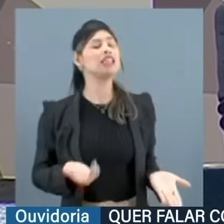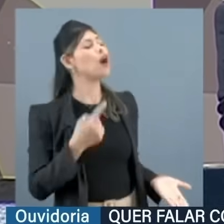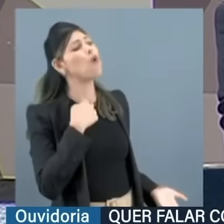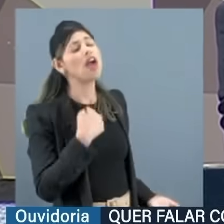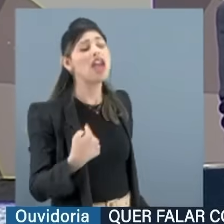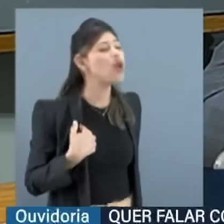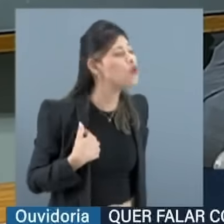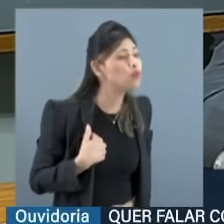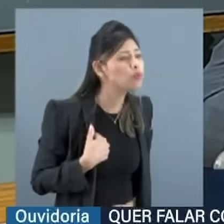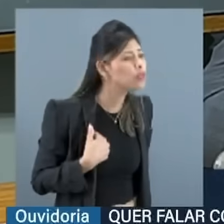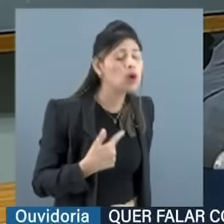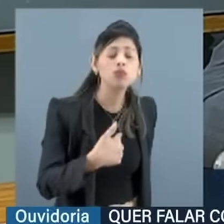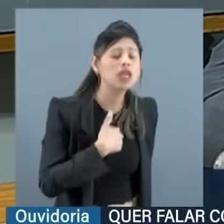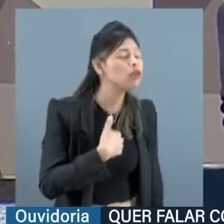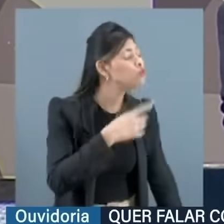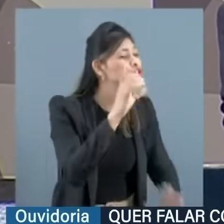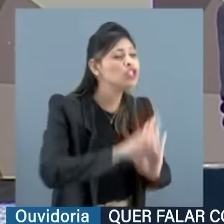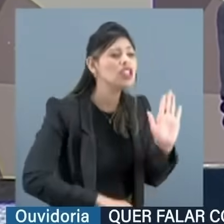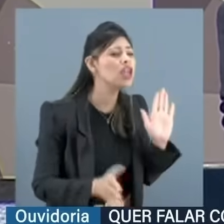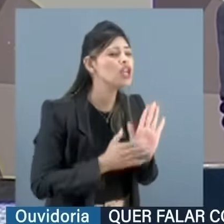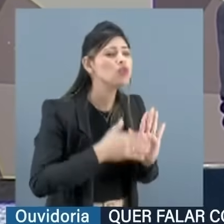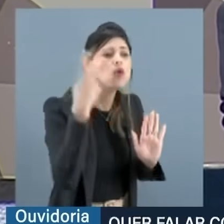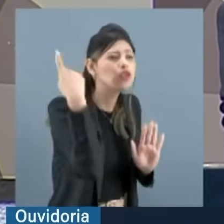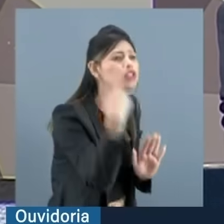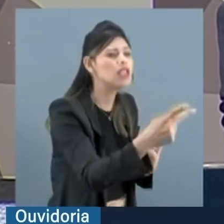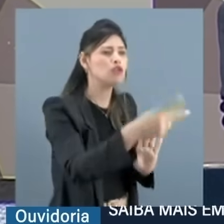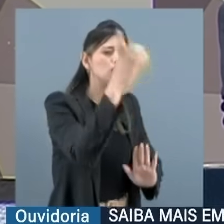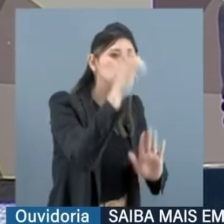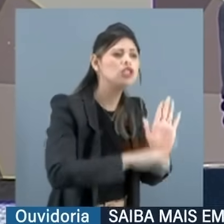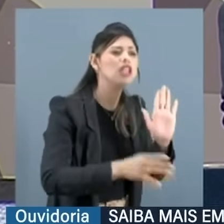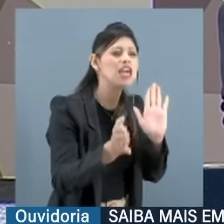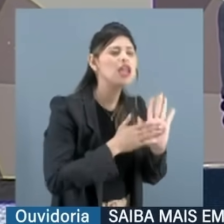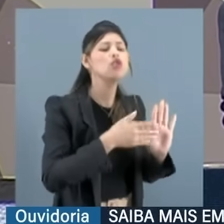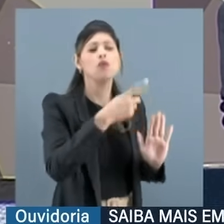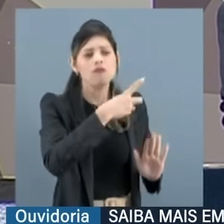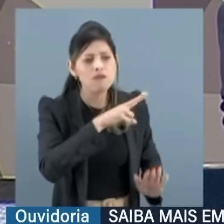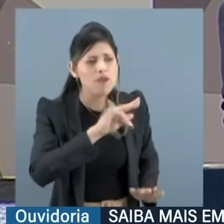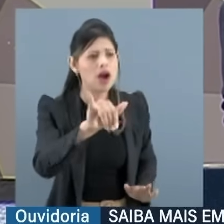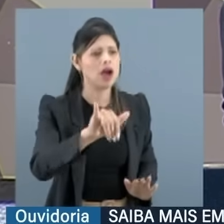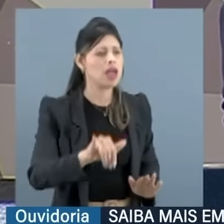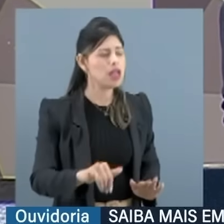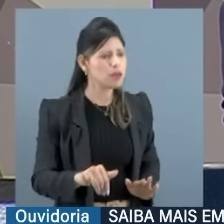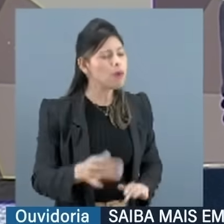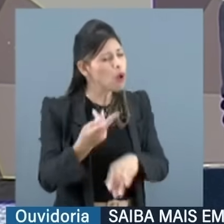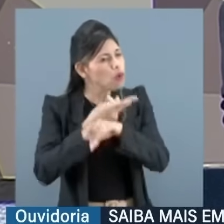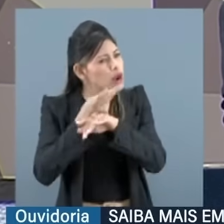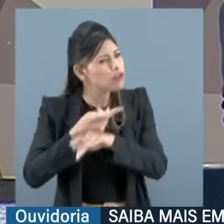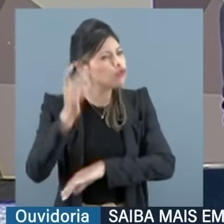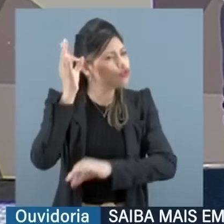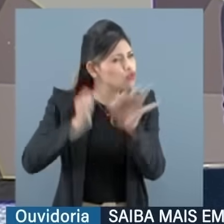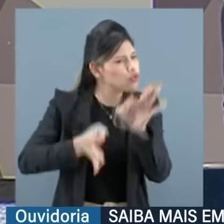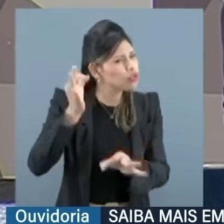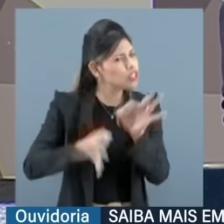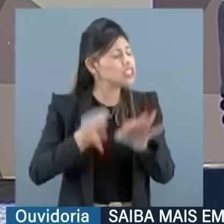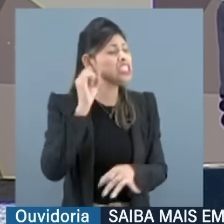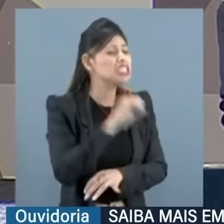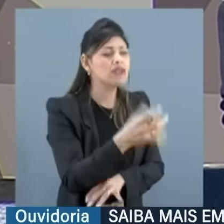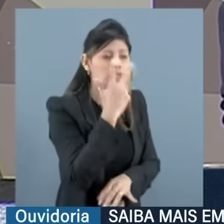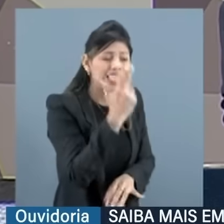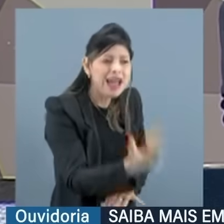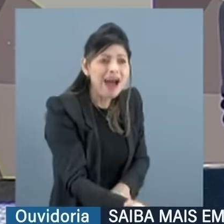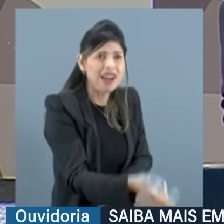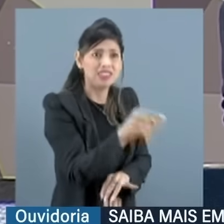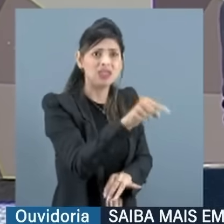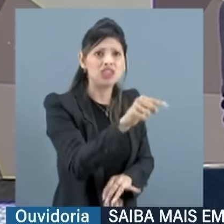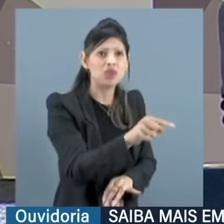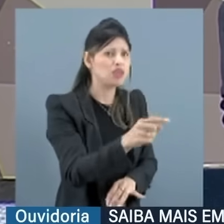Excelência, tem todo o direito de entrar, de buscar guarida na justiça. Se Vossa Excelência acha